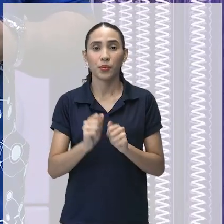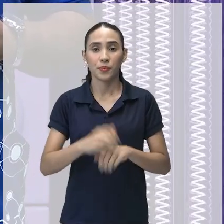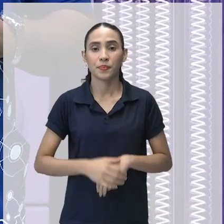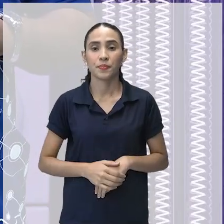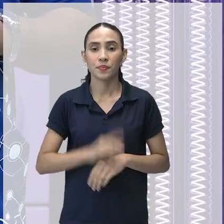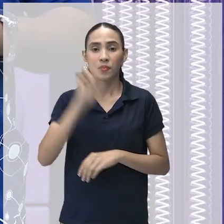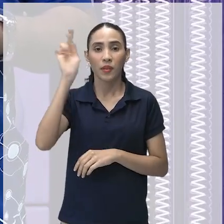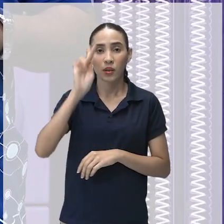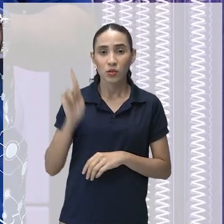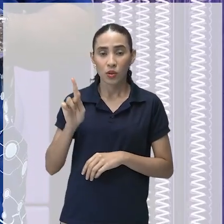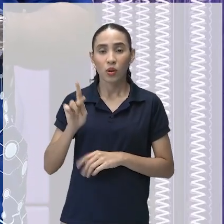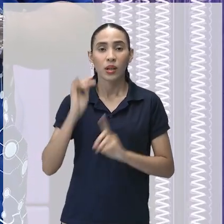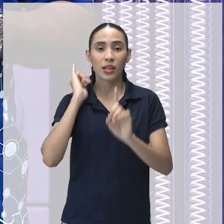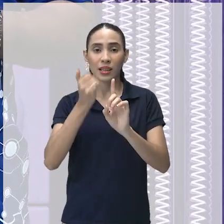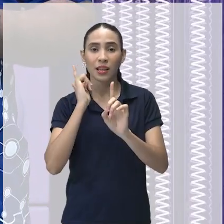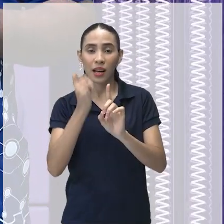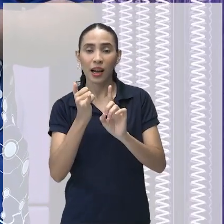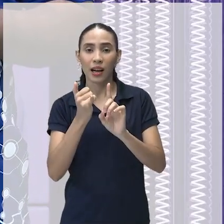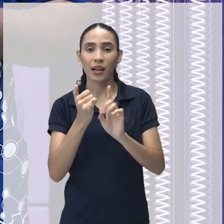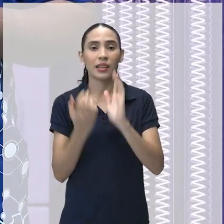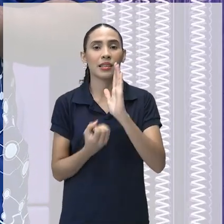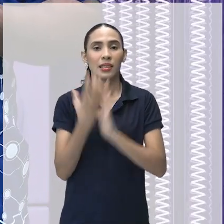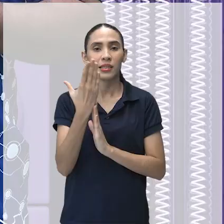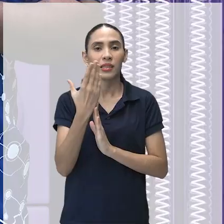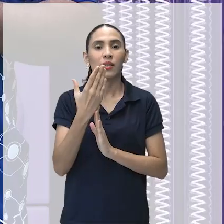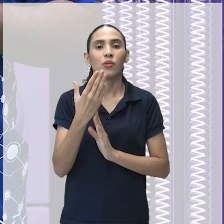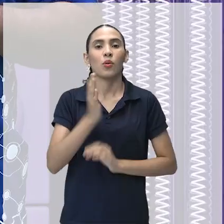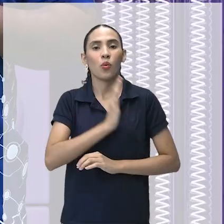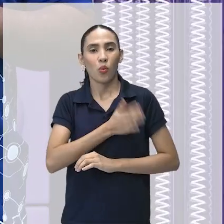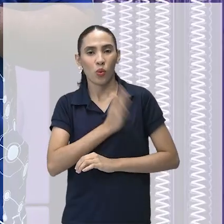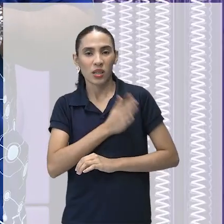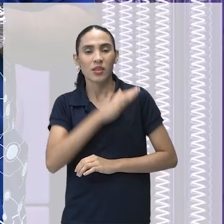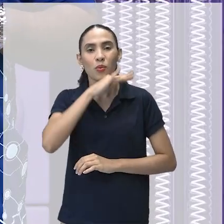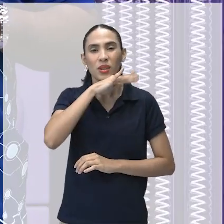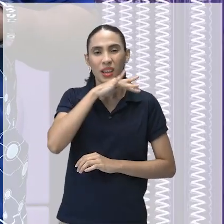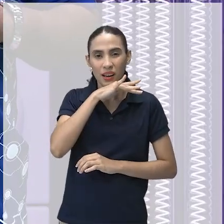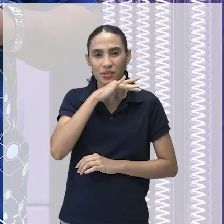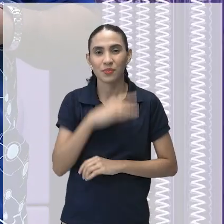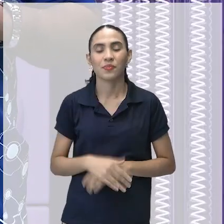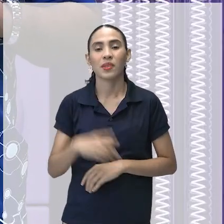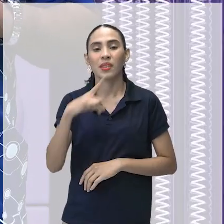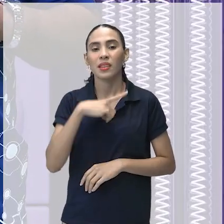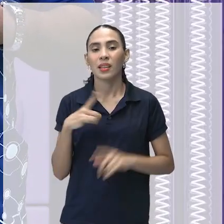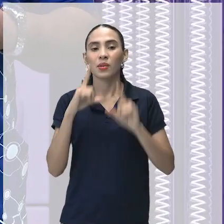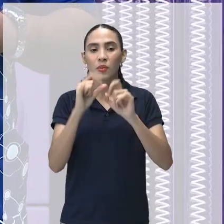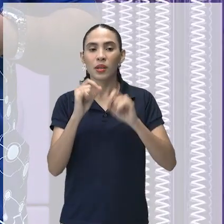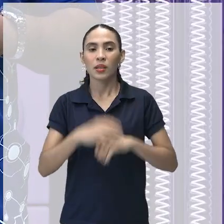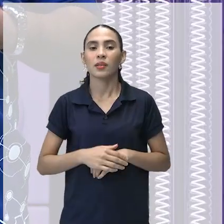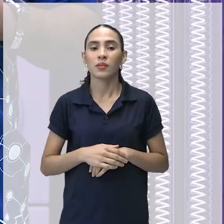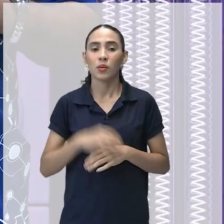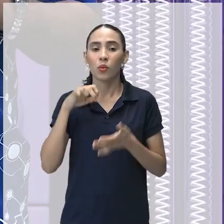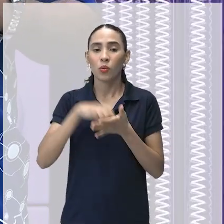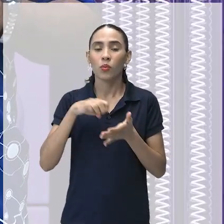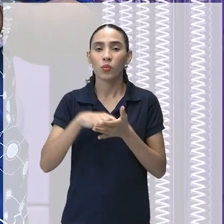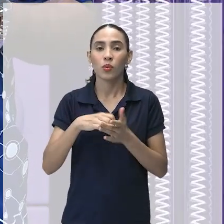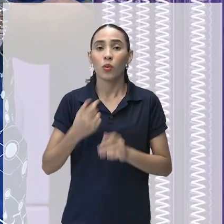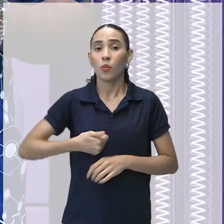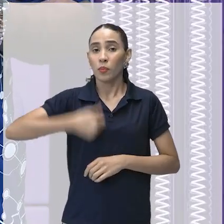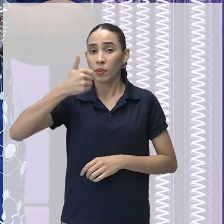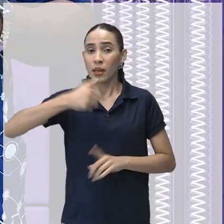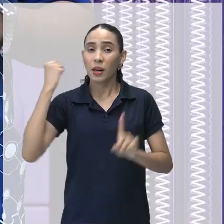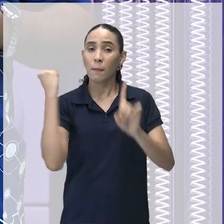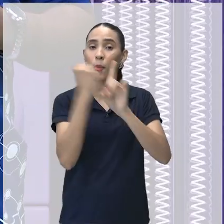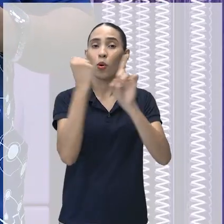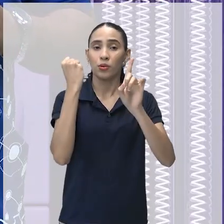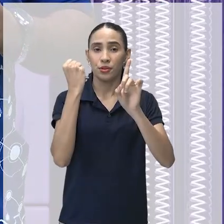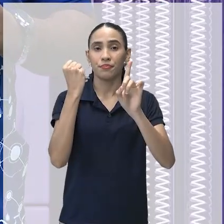A história narra a origem de muitos males no coração humano, que tem como culminância o primeiro